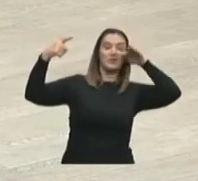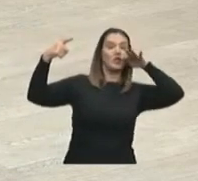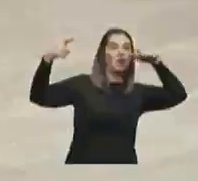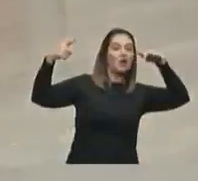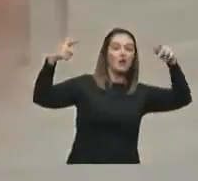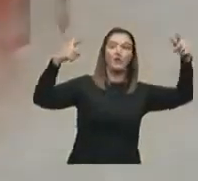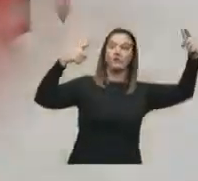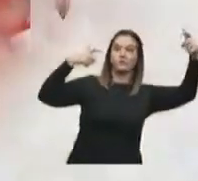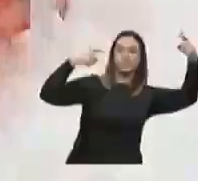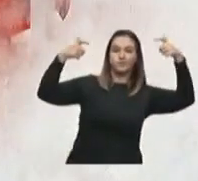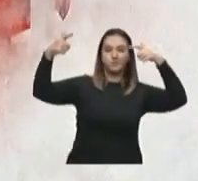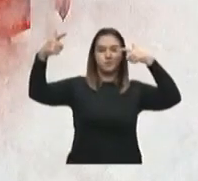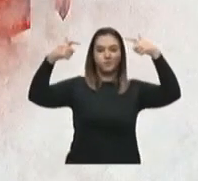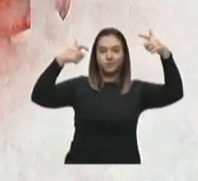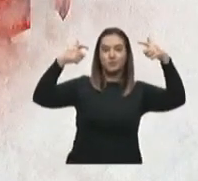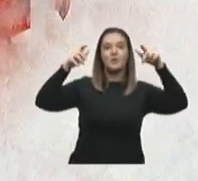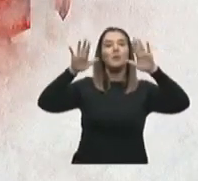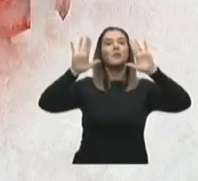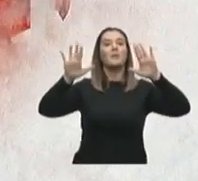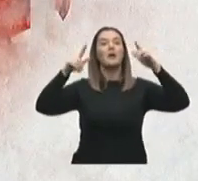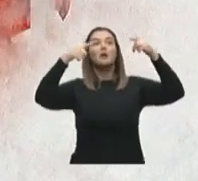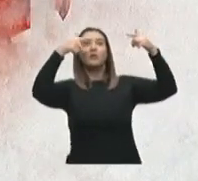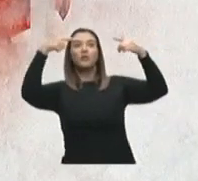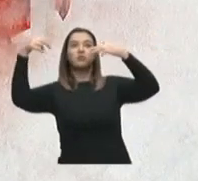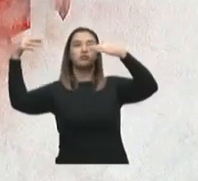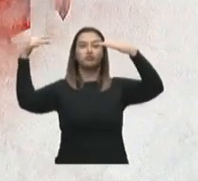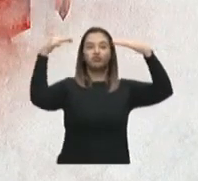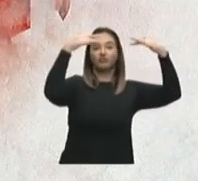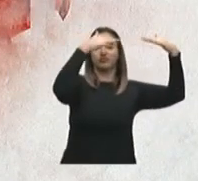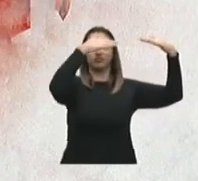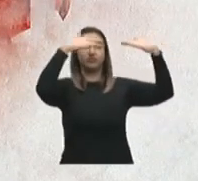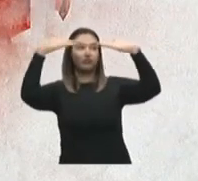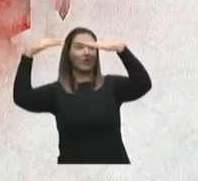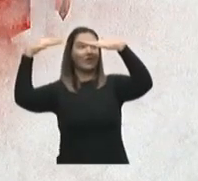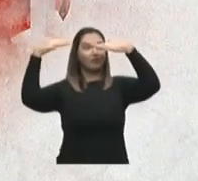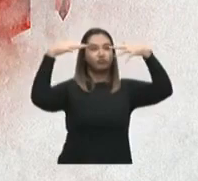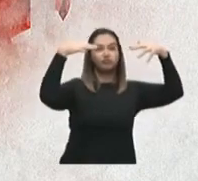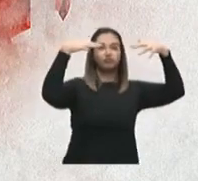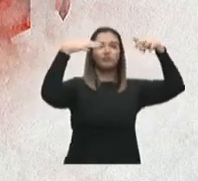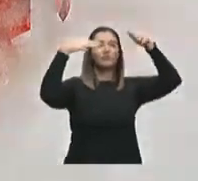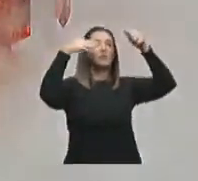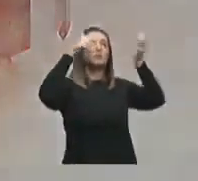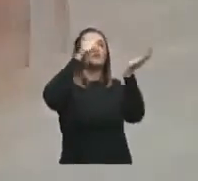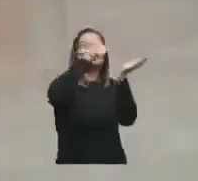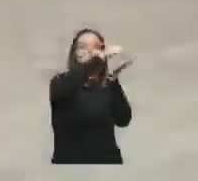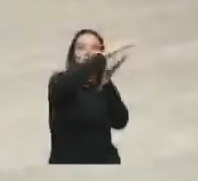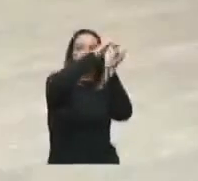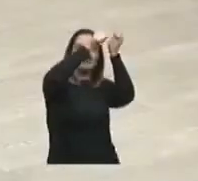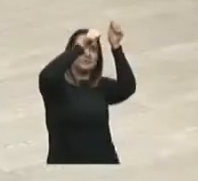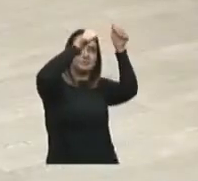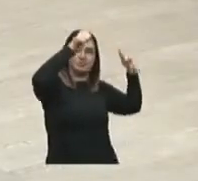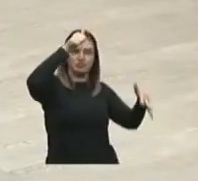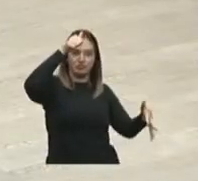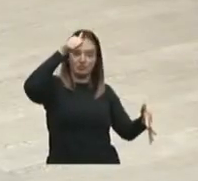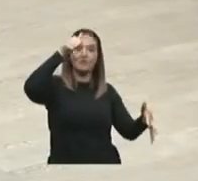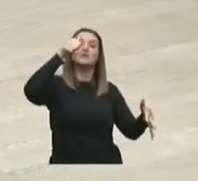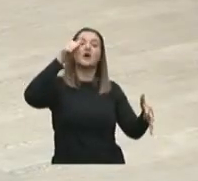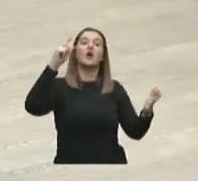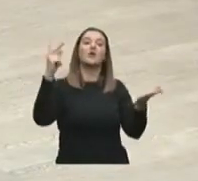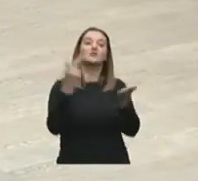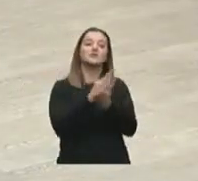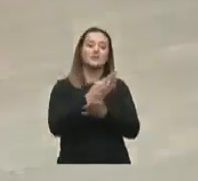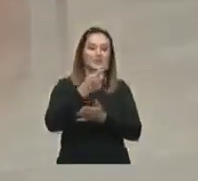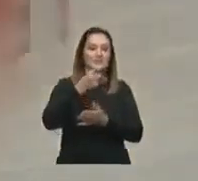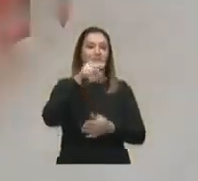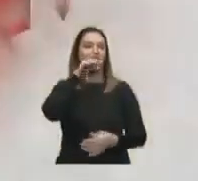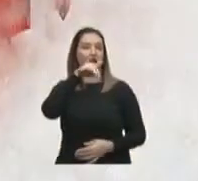os seus anjos. Todavia não prevaleceram, nem mais se achou o seu lugar nos céus, ou no céu o lugar deles, e foi